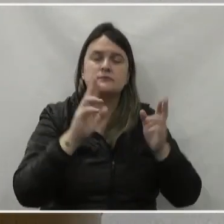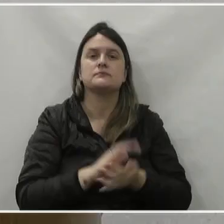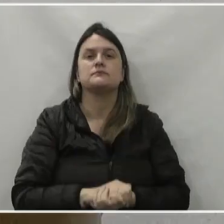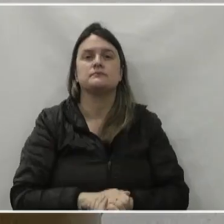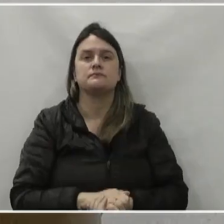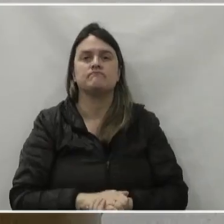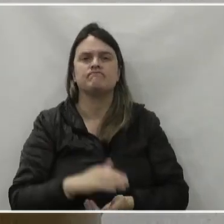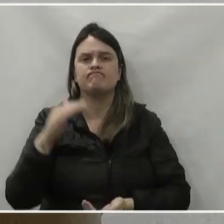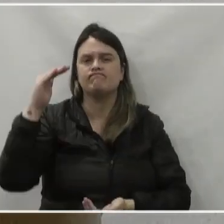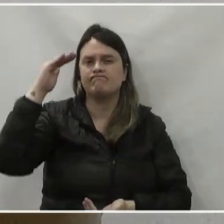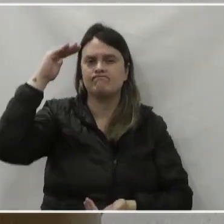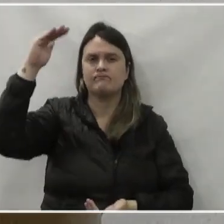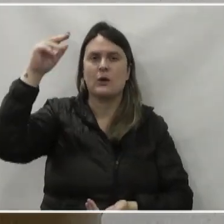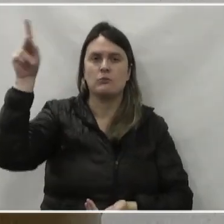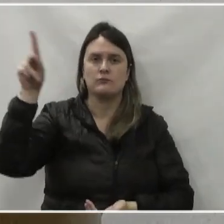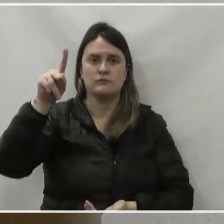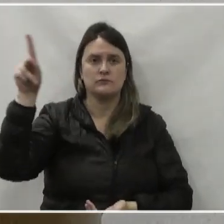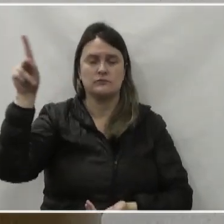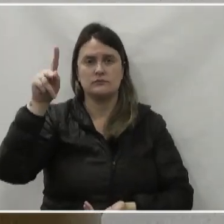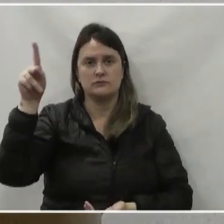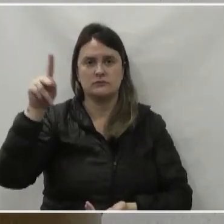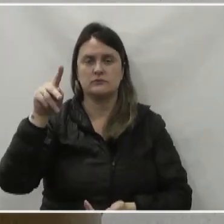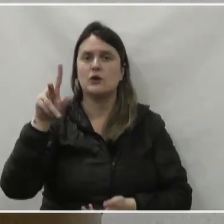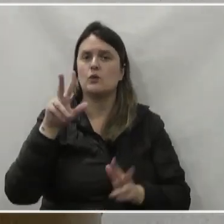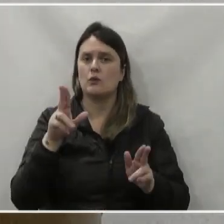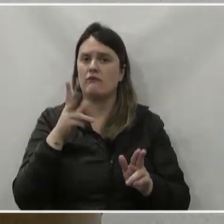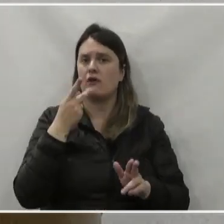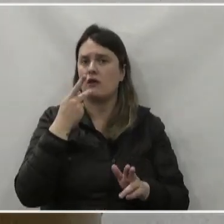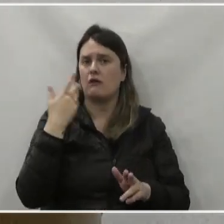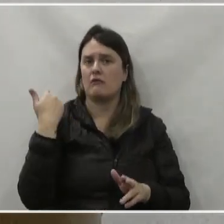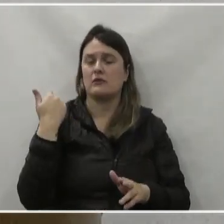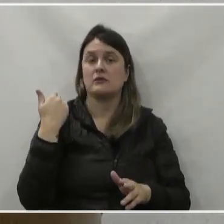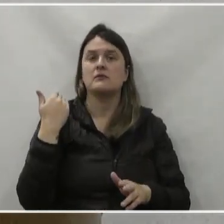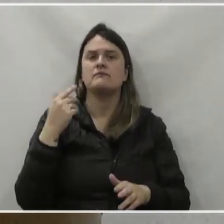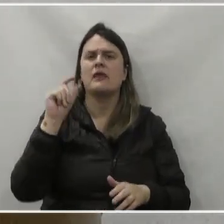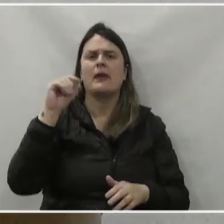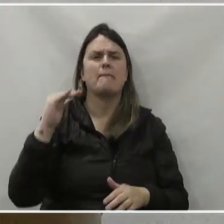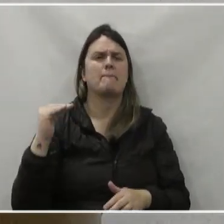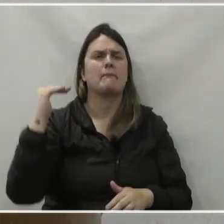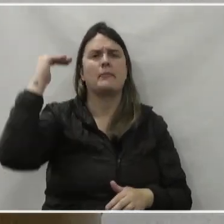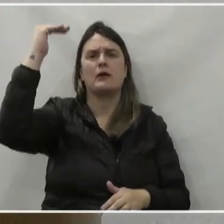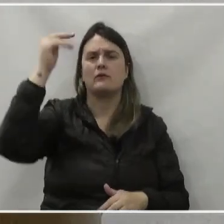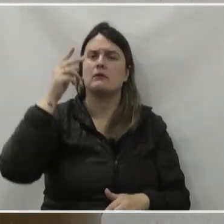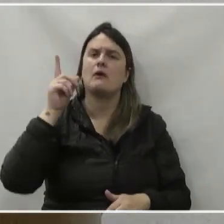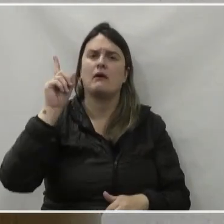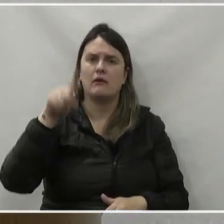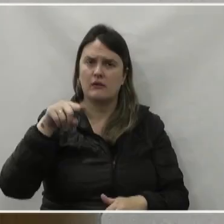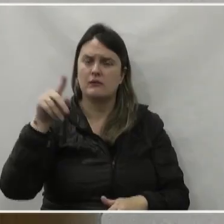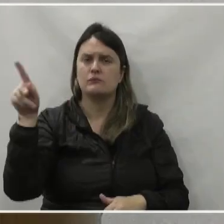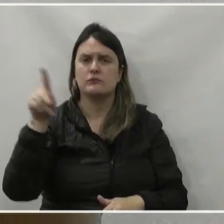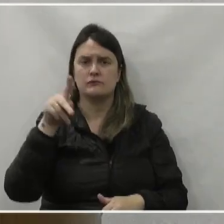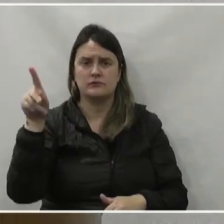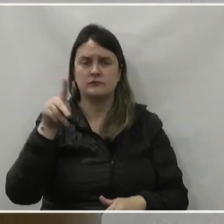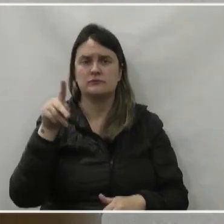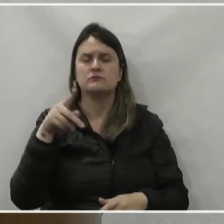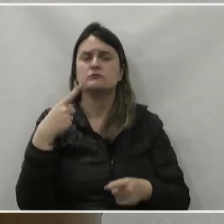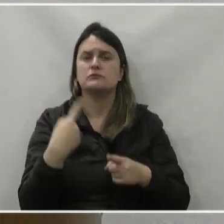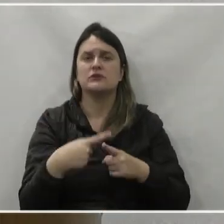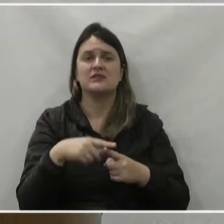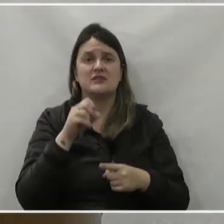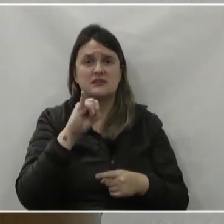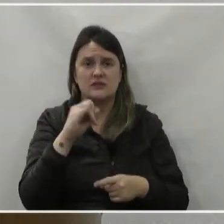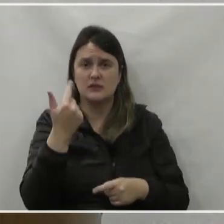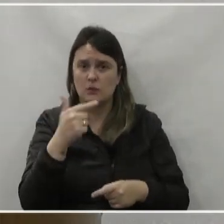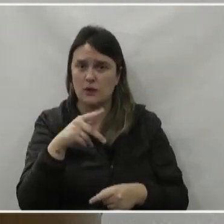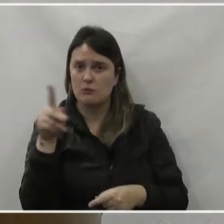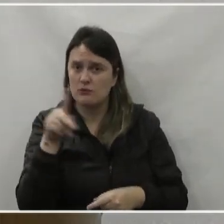a autoridade professor. Como eu citei no início, as maiores autoridades devem ser os professores, porque sem professor